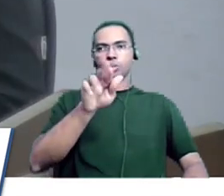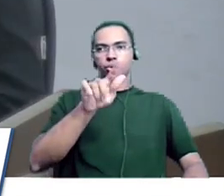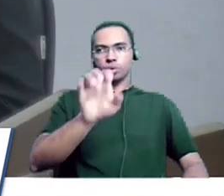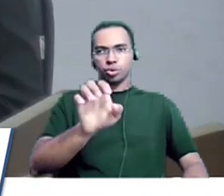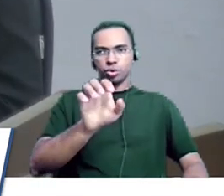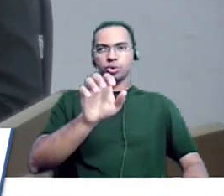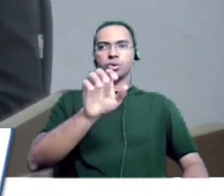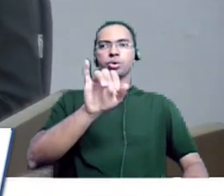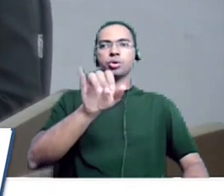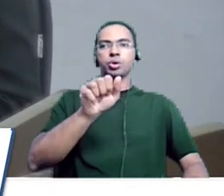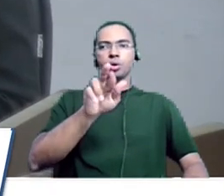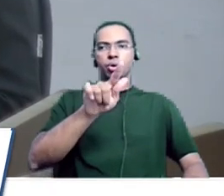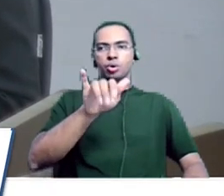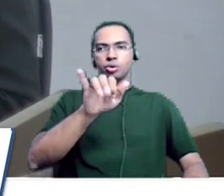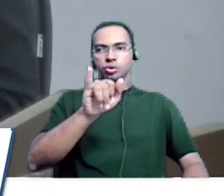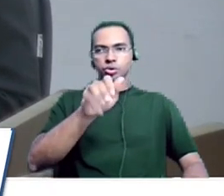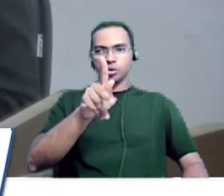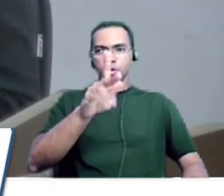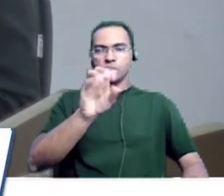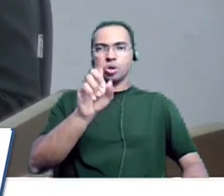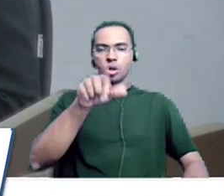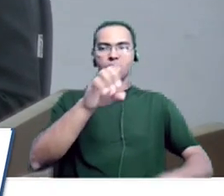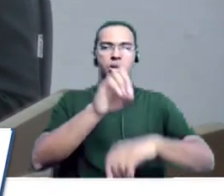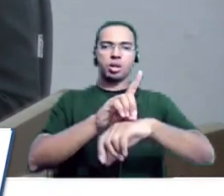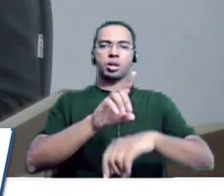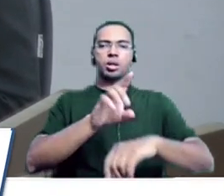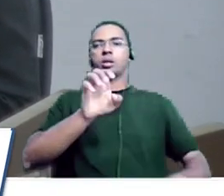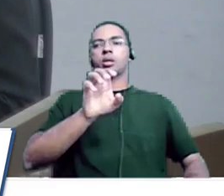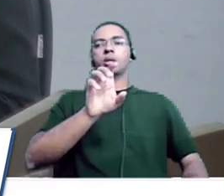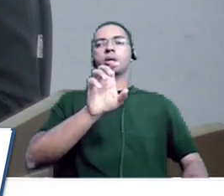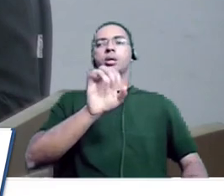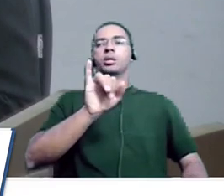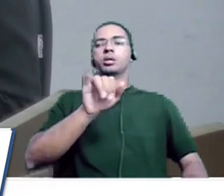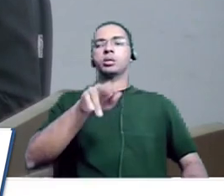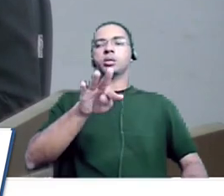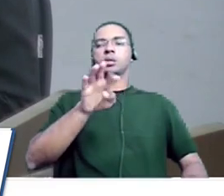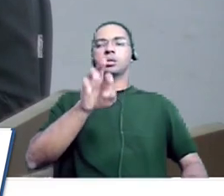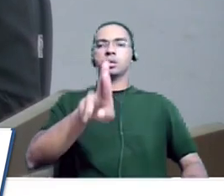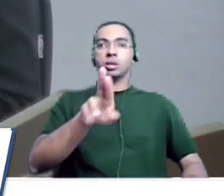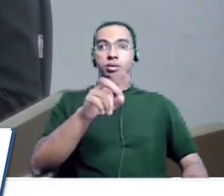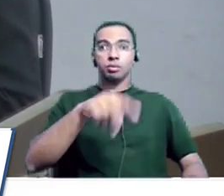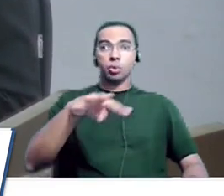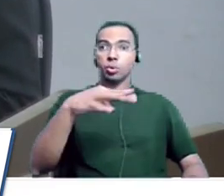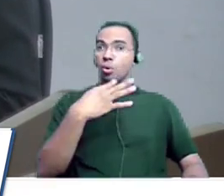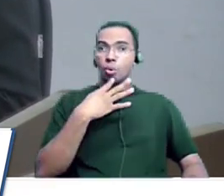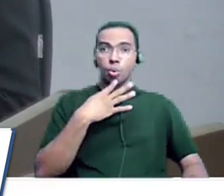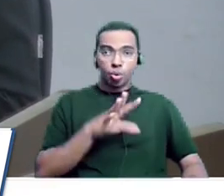Cury, ele é diretor do DEINTER. O DEINTER, para quem não sabe,